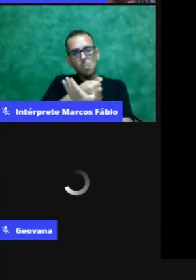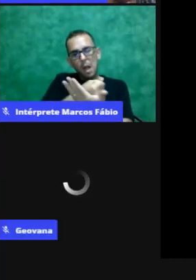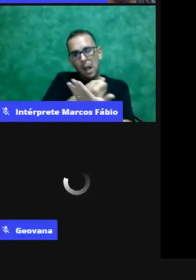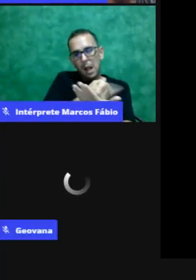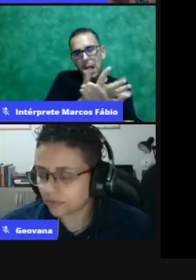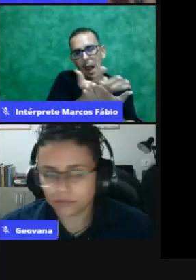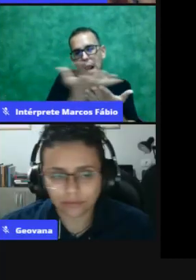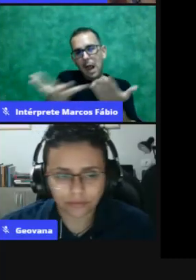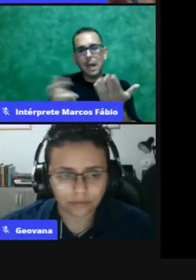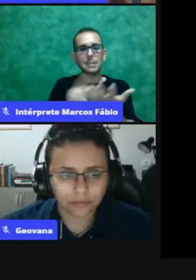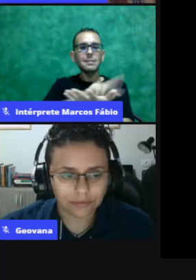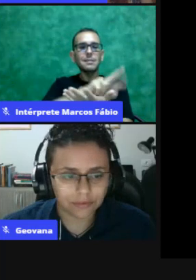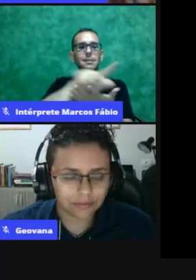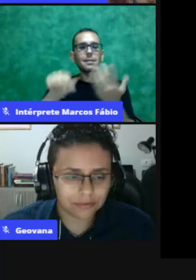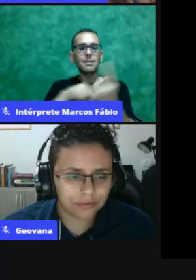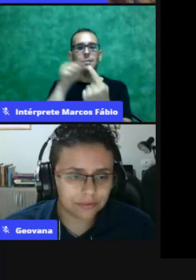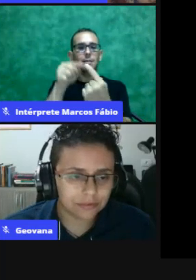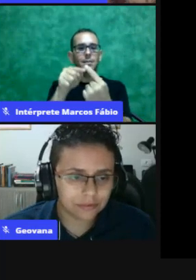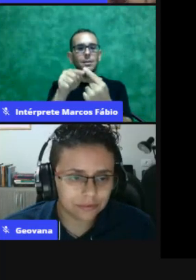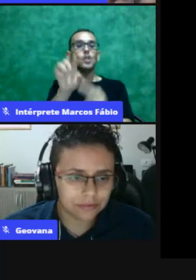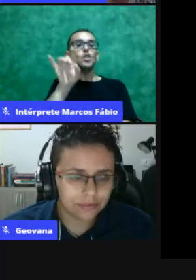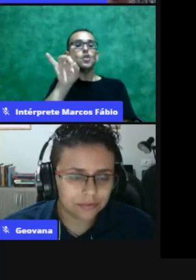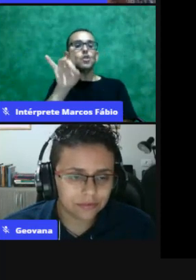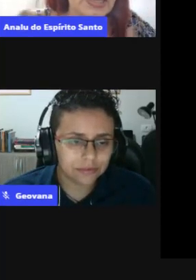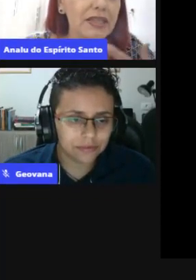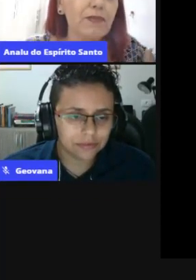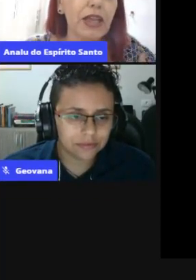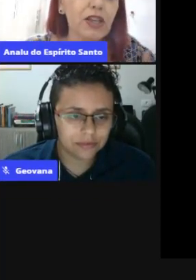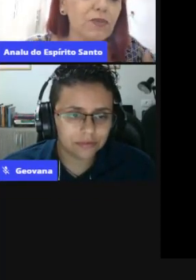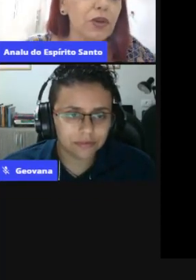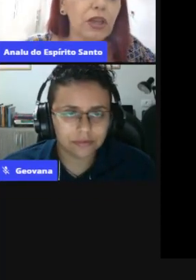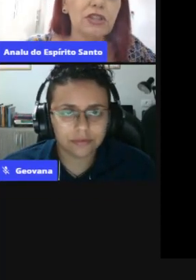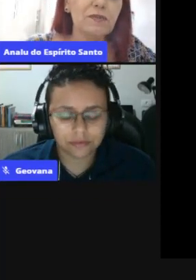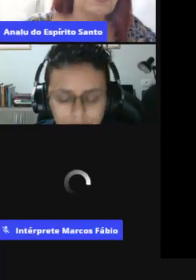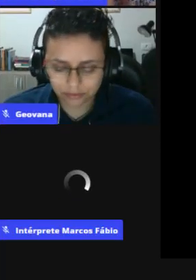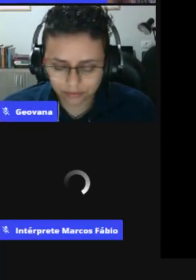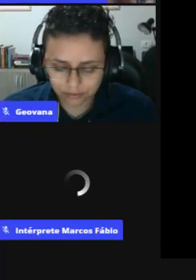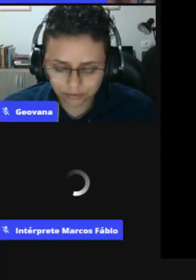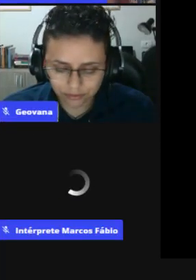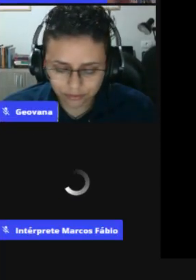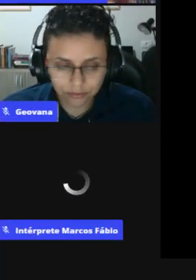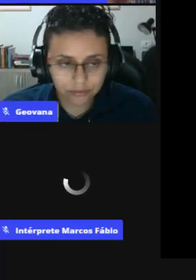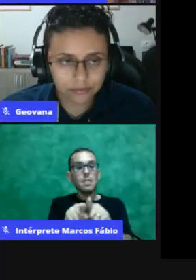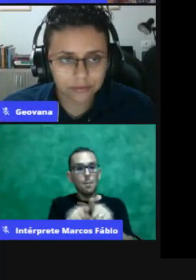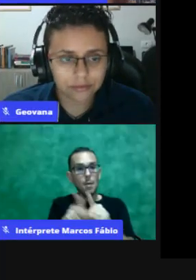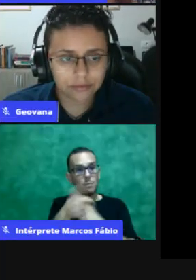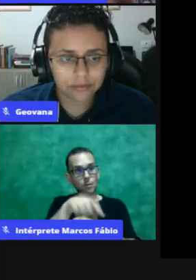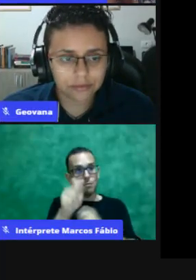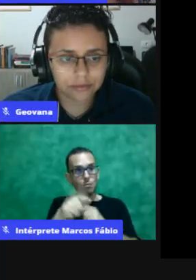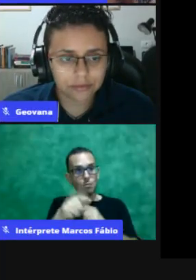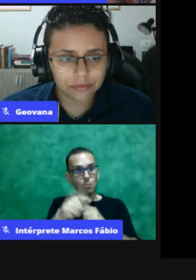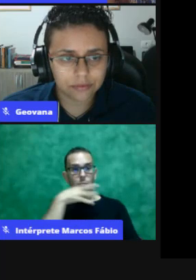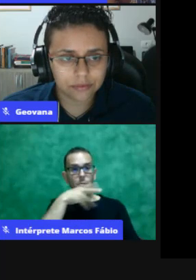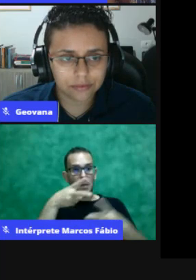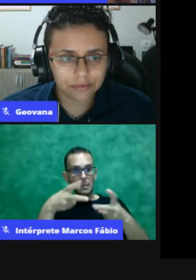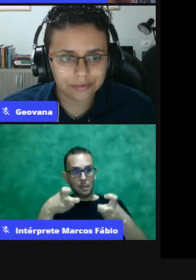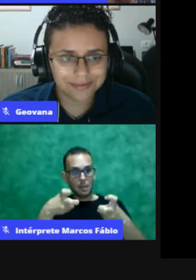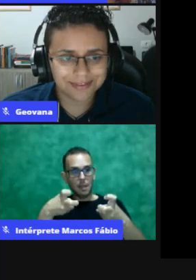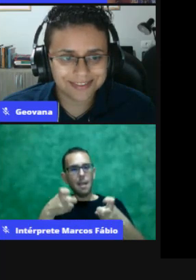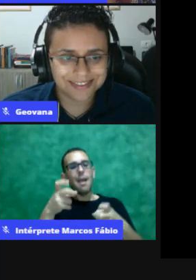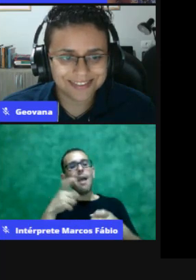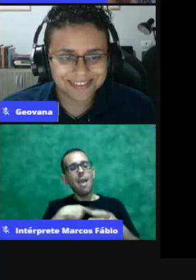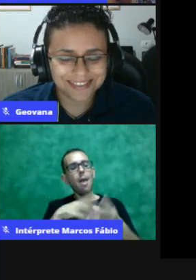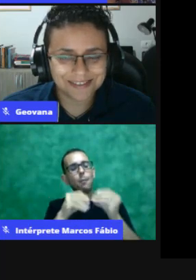tantos programas. Isso era só um tantinho, né? E assim mesmo, vocês podem perceber que foi